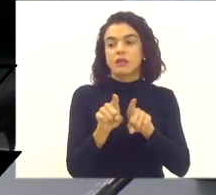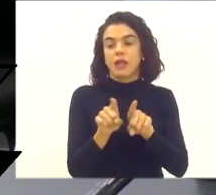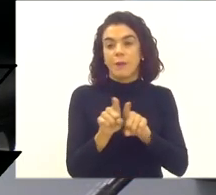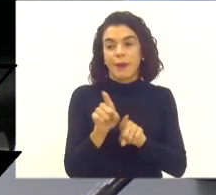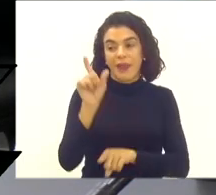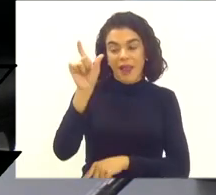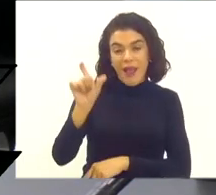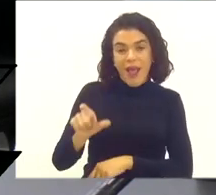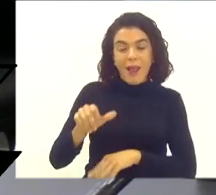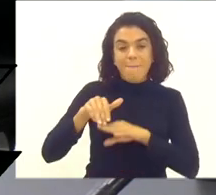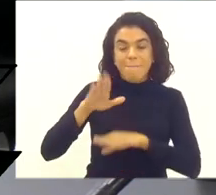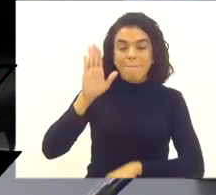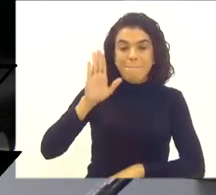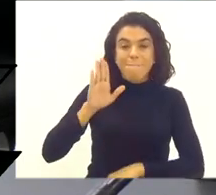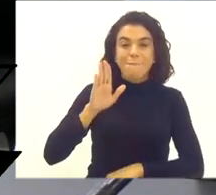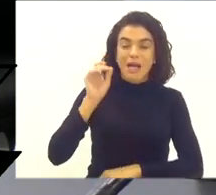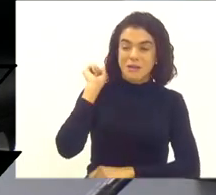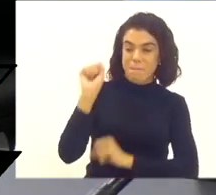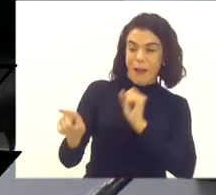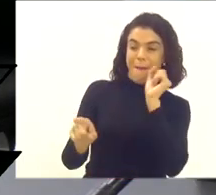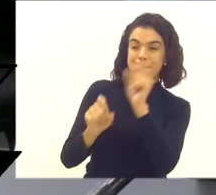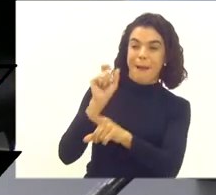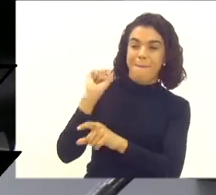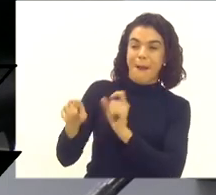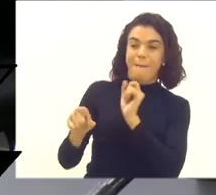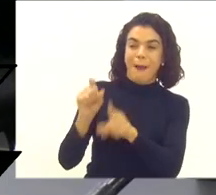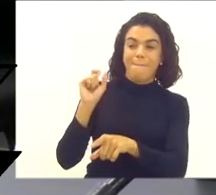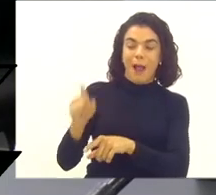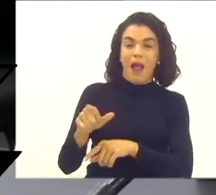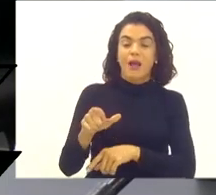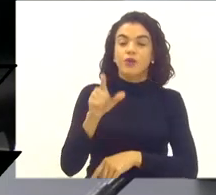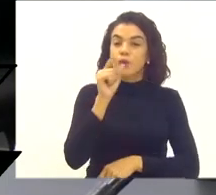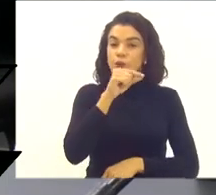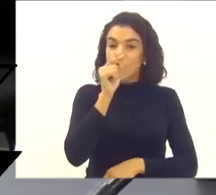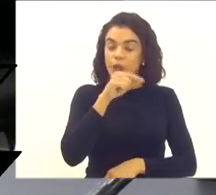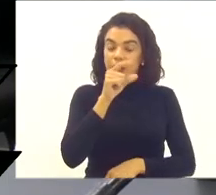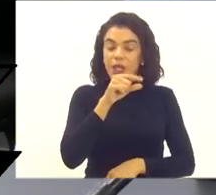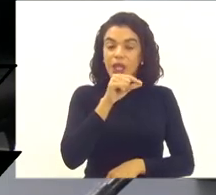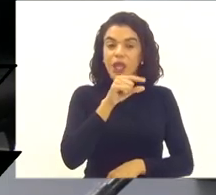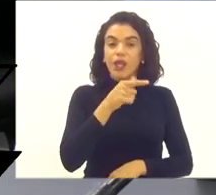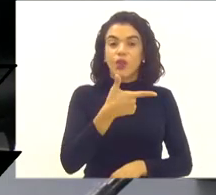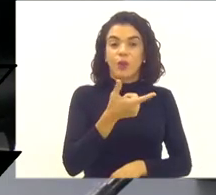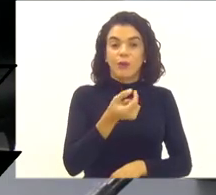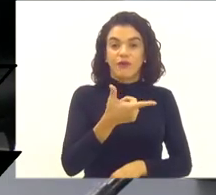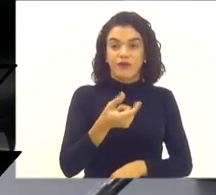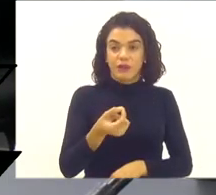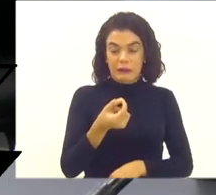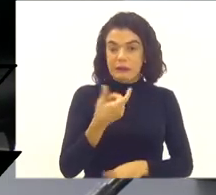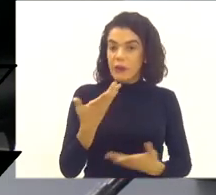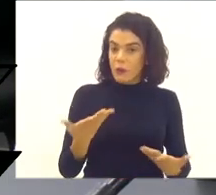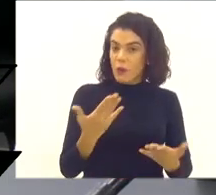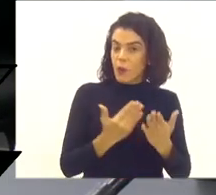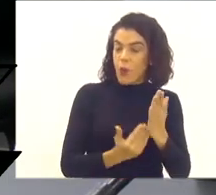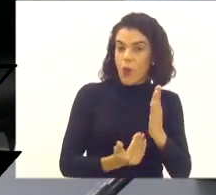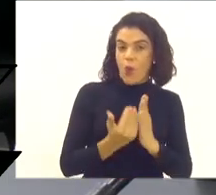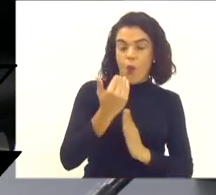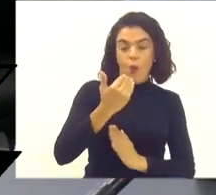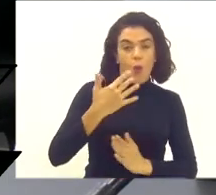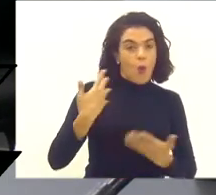ela sendo a mais atacada do Twitter em 2020 ou seja era um nível de agressividade muito grande né